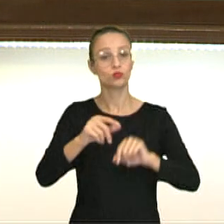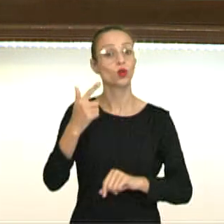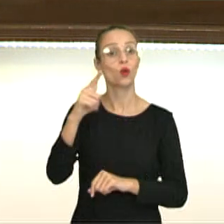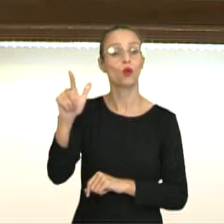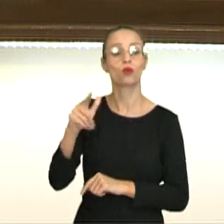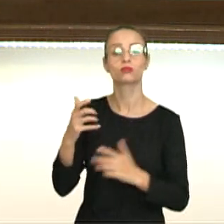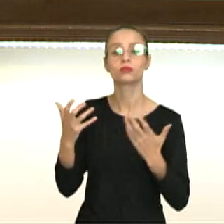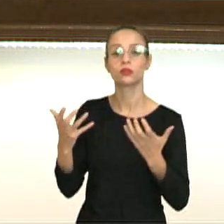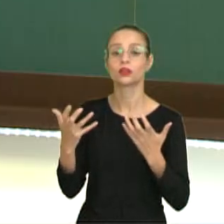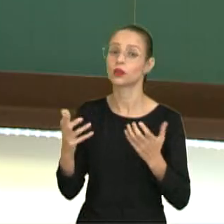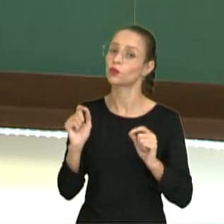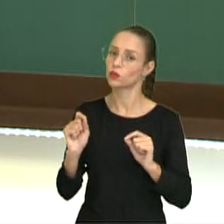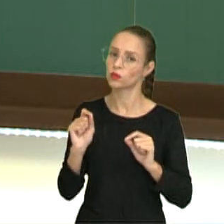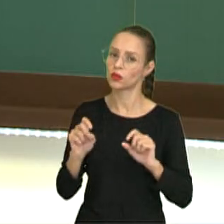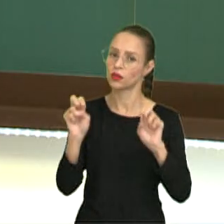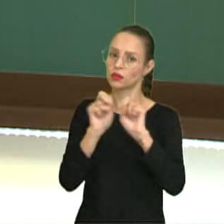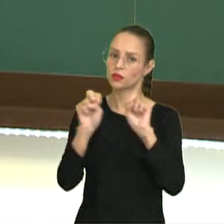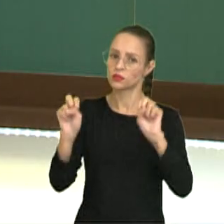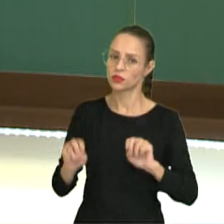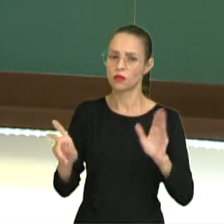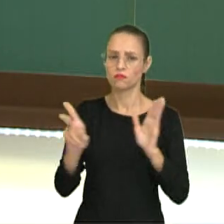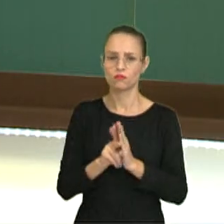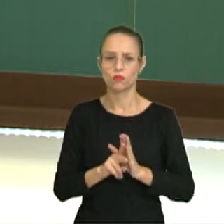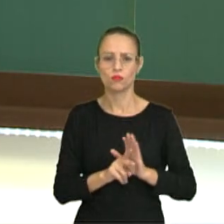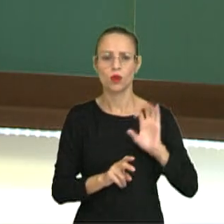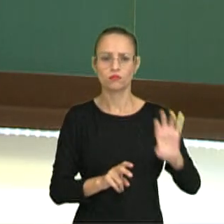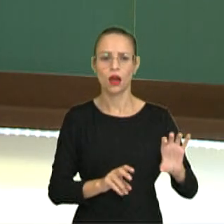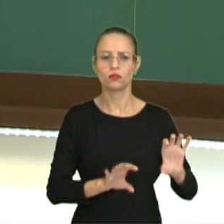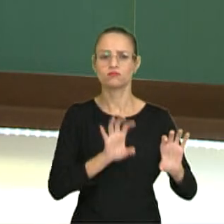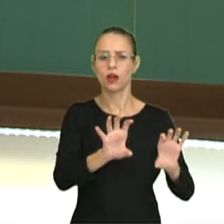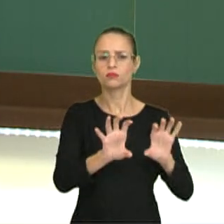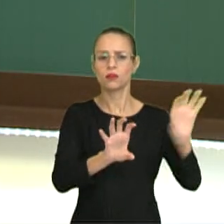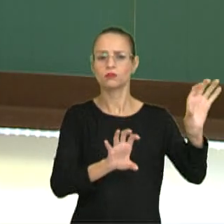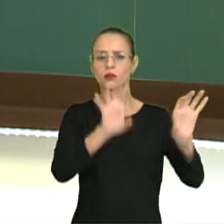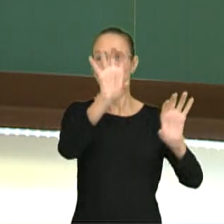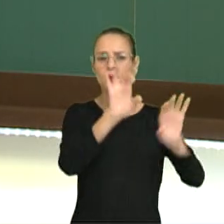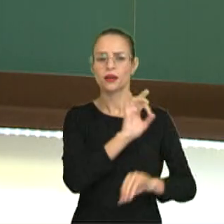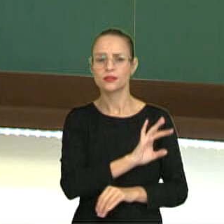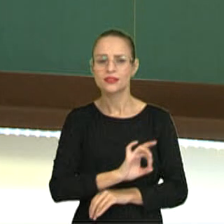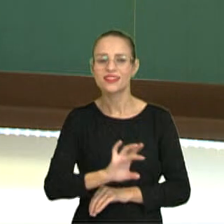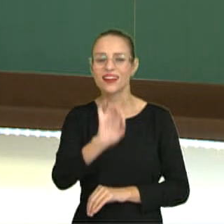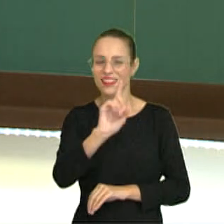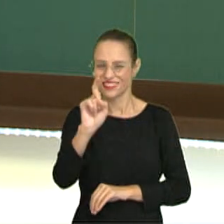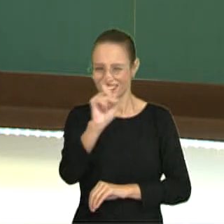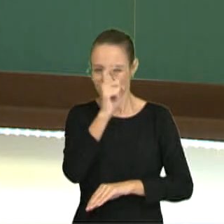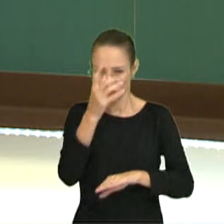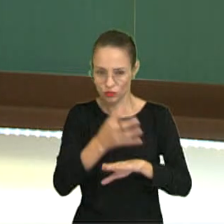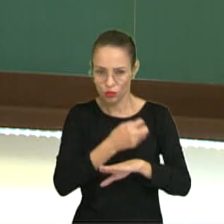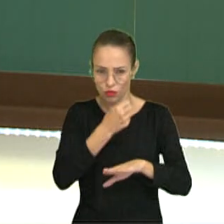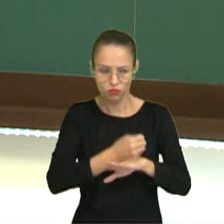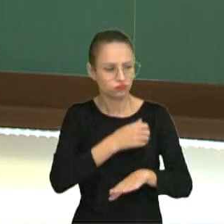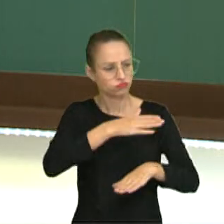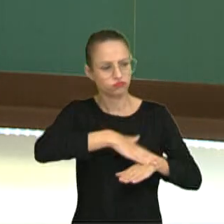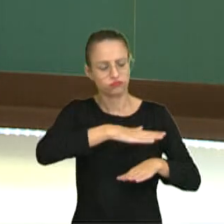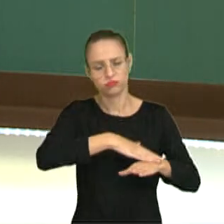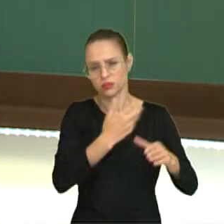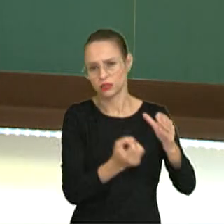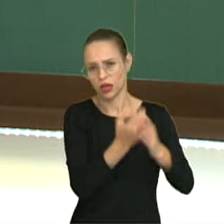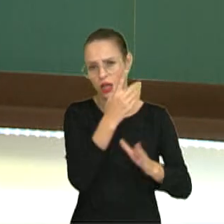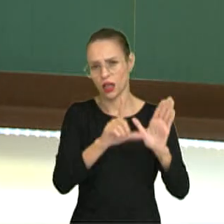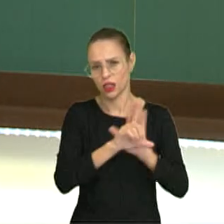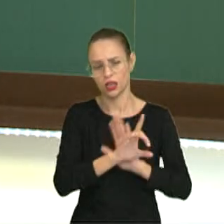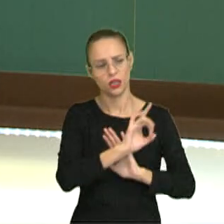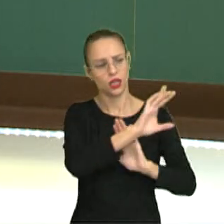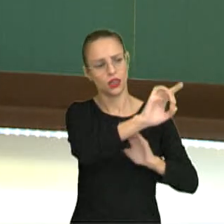que gostariam de que fosse um sistema federalista. Então, que cada estado, cada ex-colônia pudesse legislar por si só.